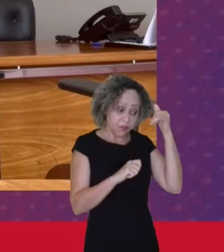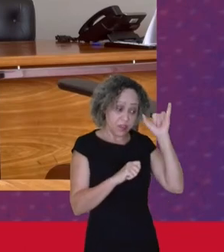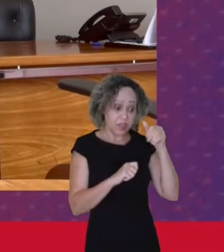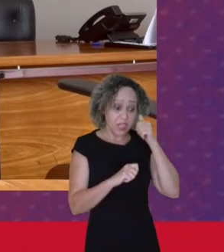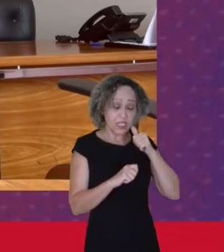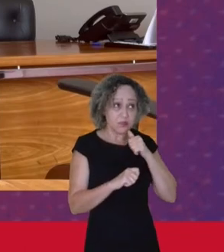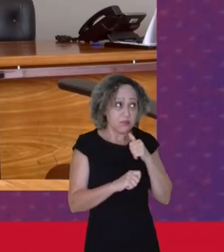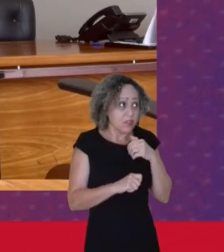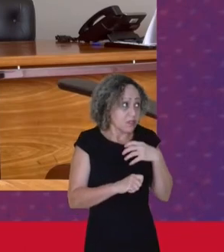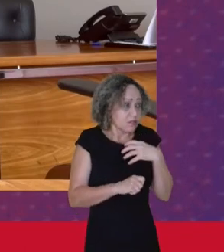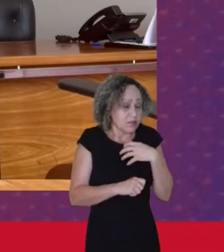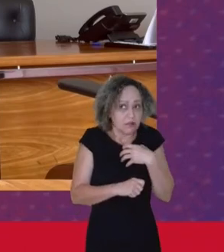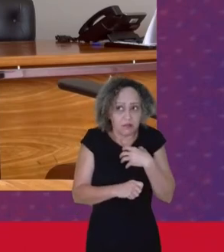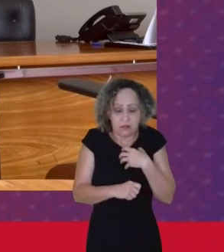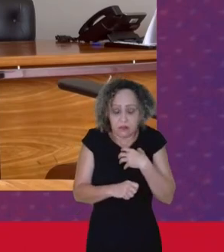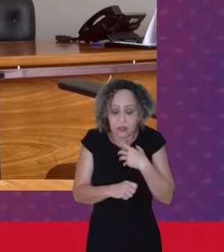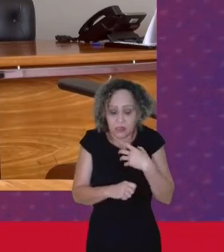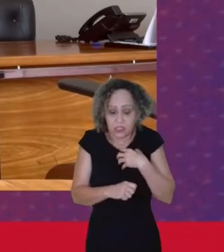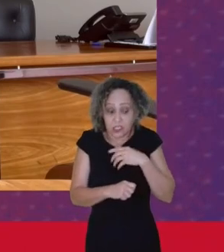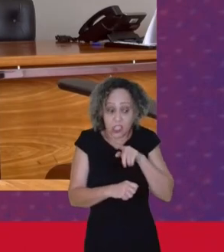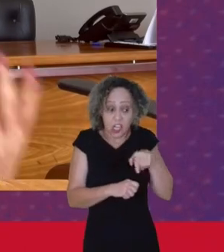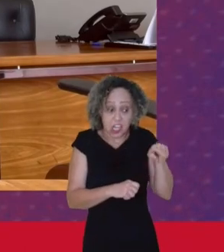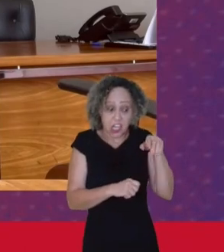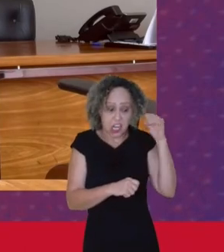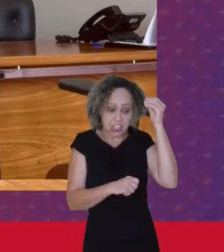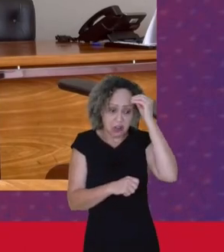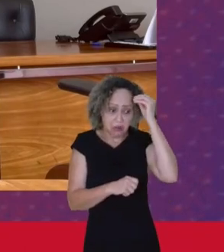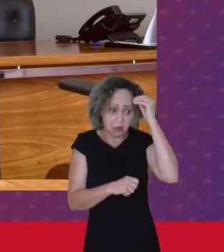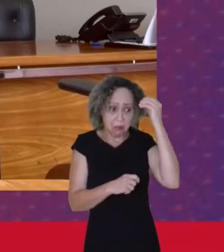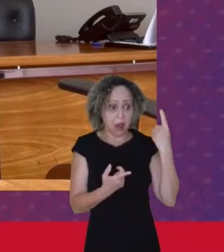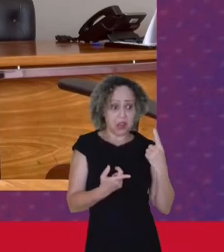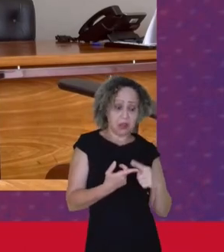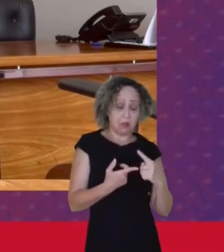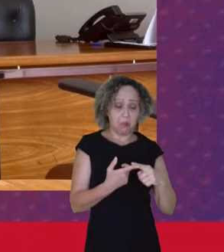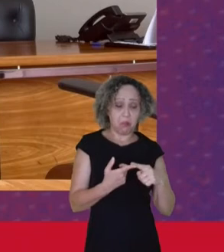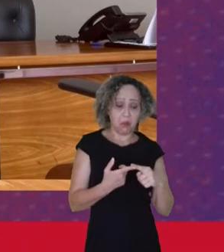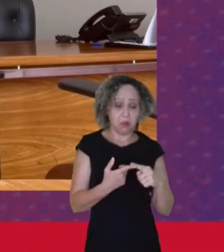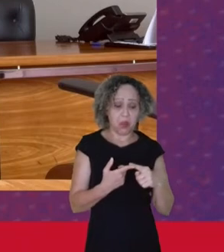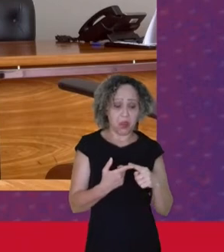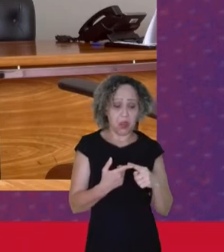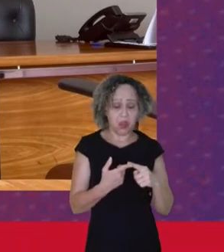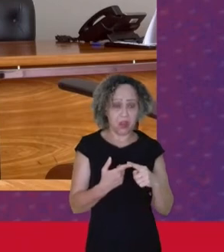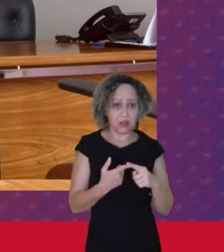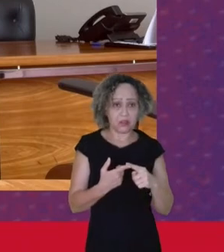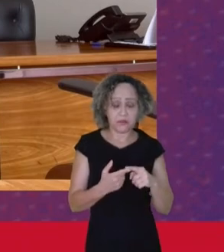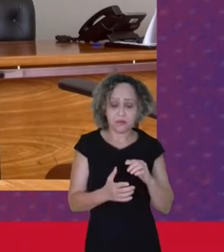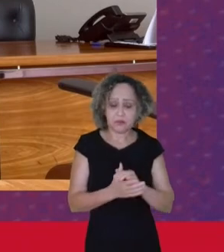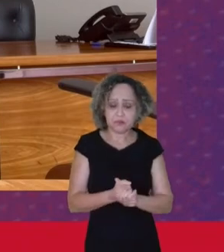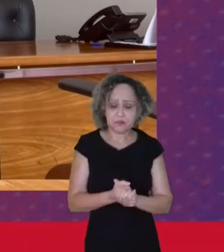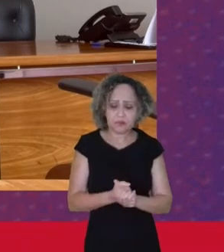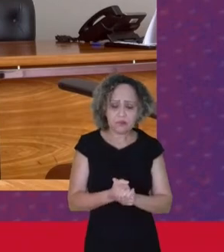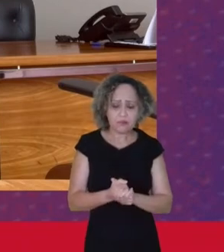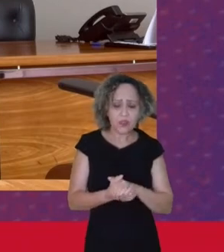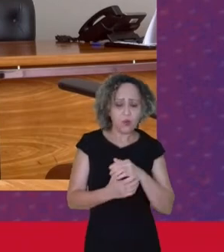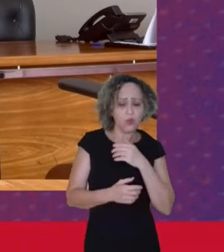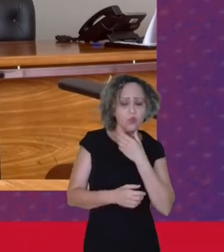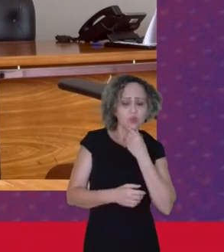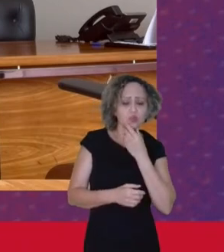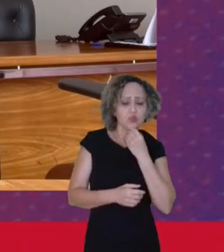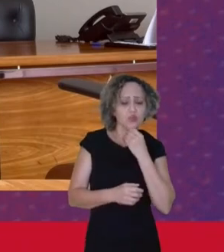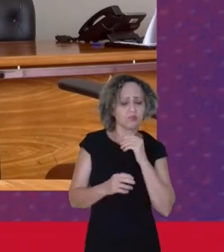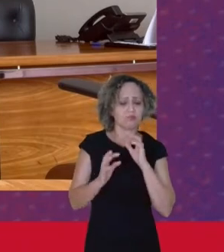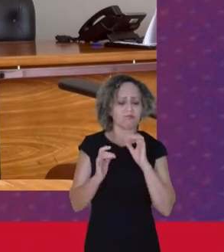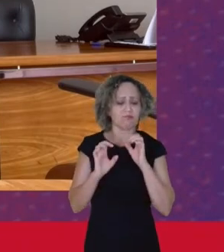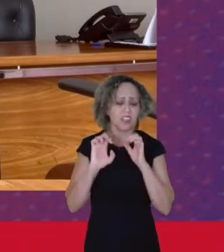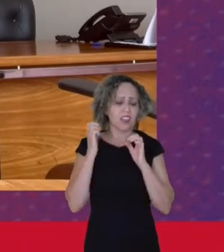e também de preservar vidas futuramente e de poder também até